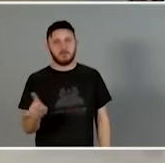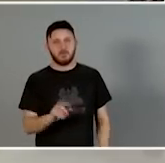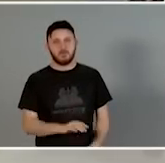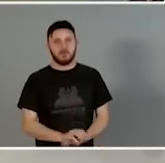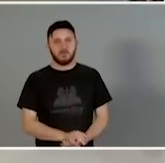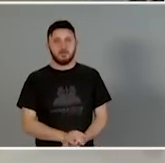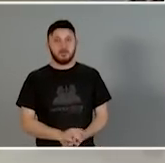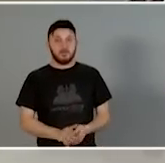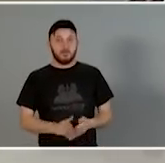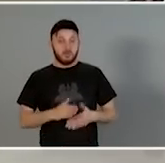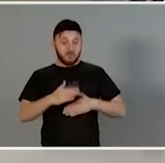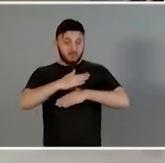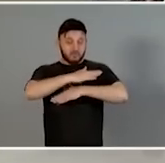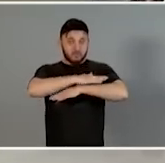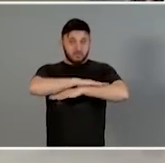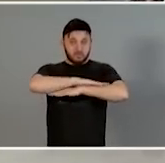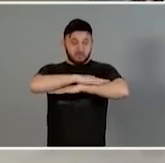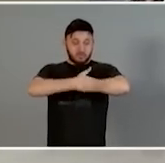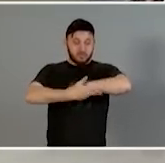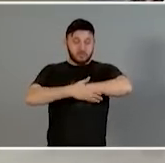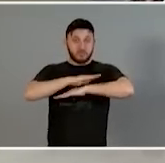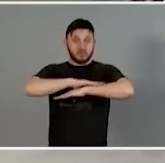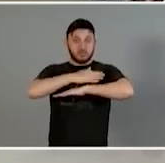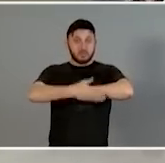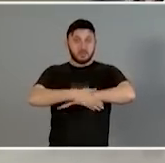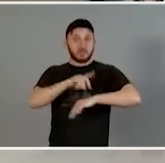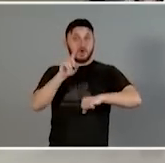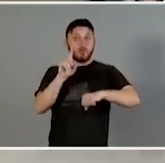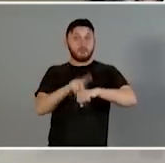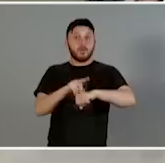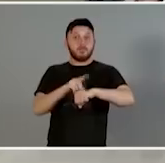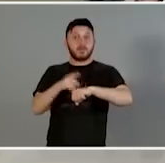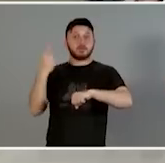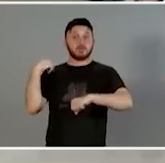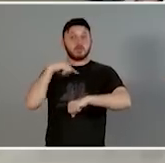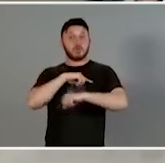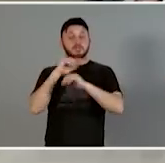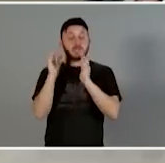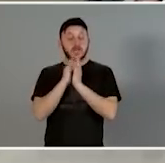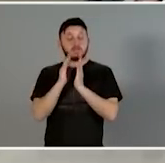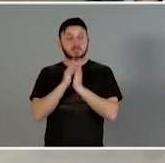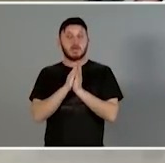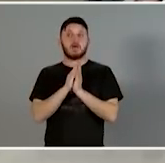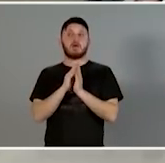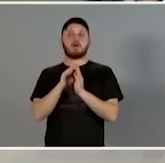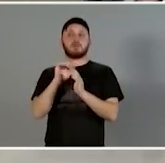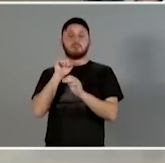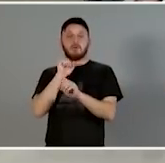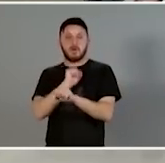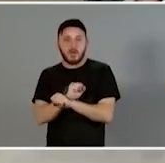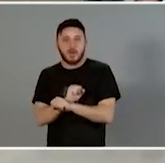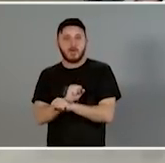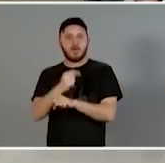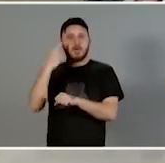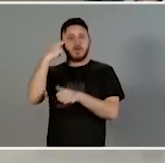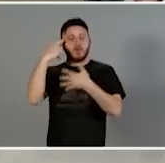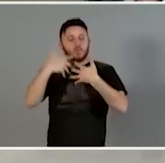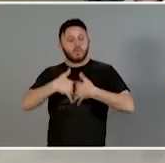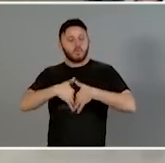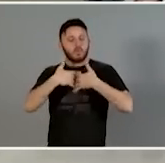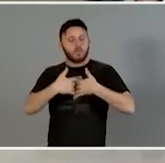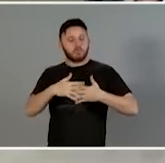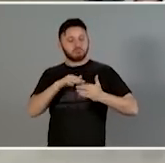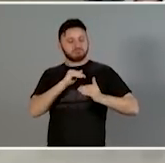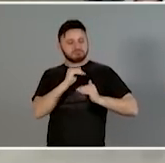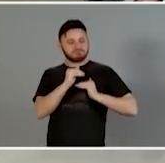O gesso é o momento de rezar, de parar, de reabilitar,